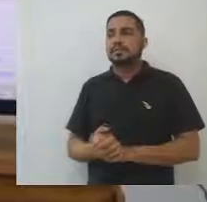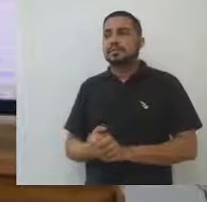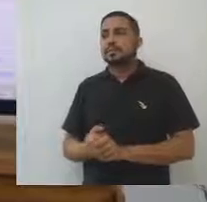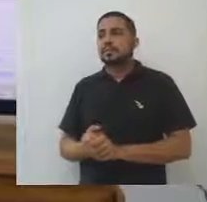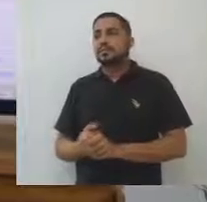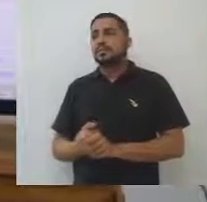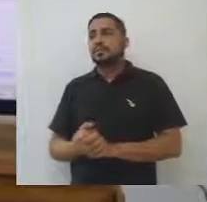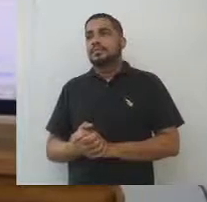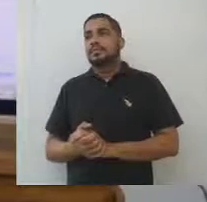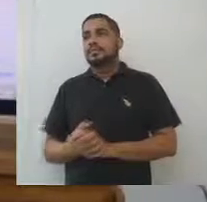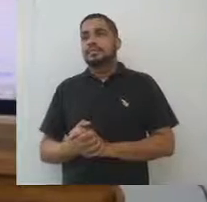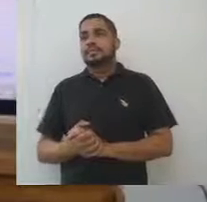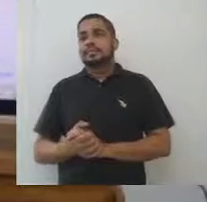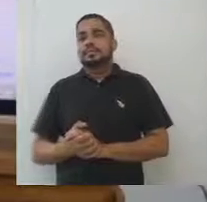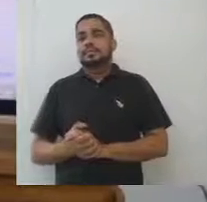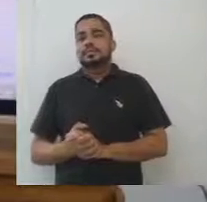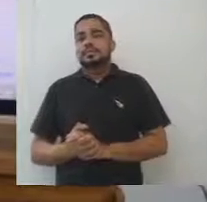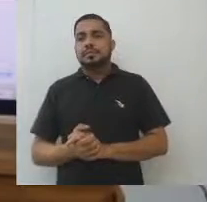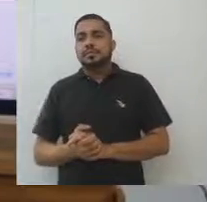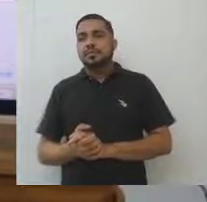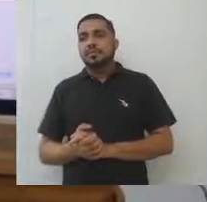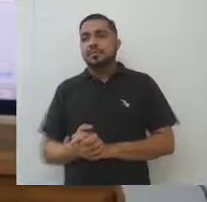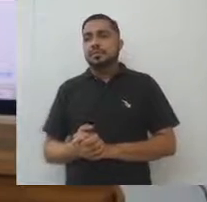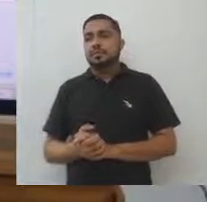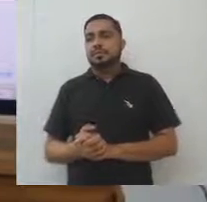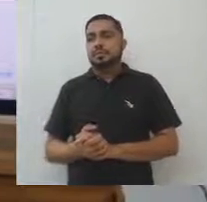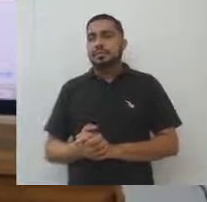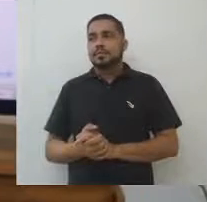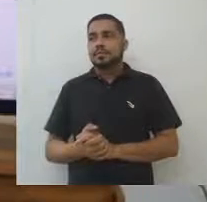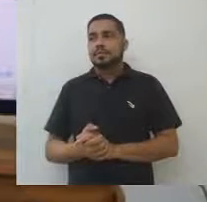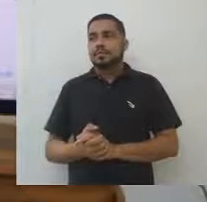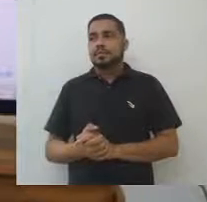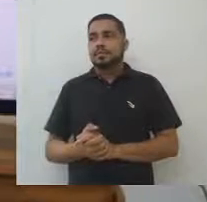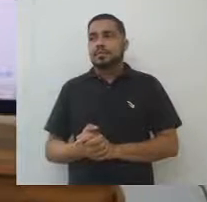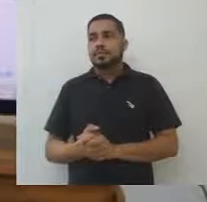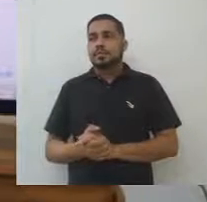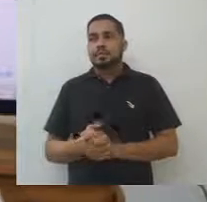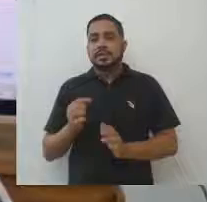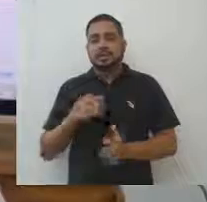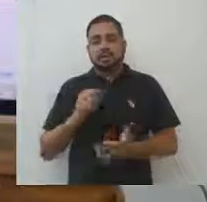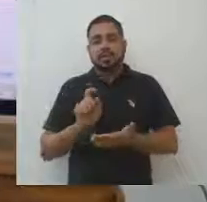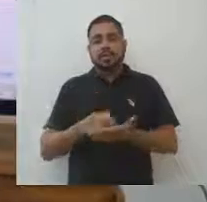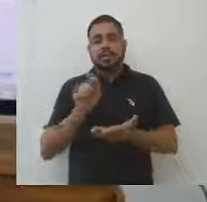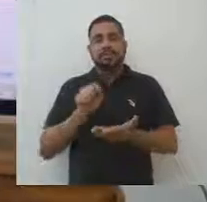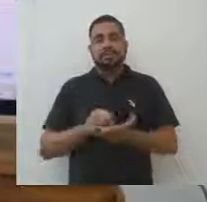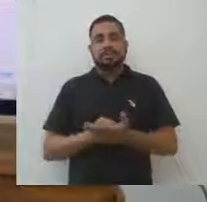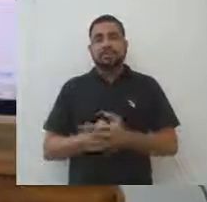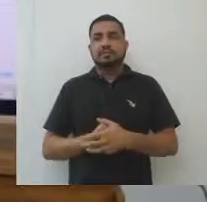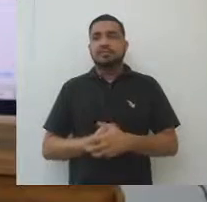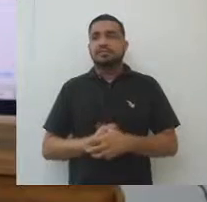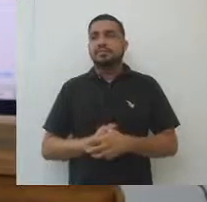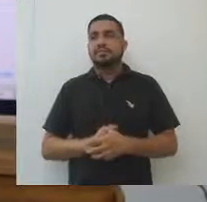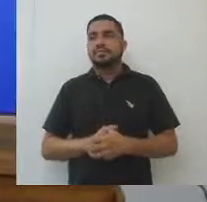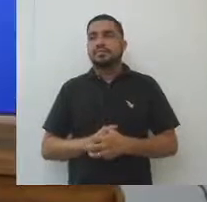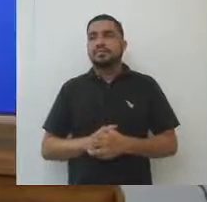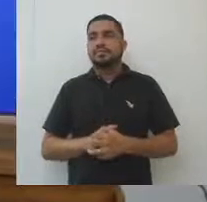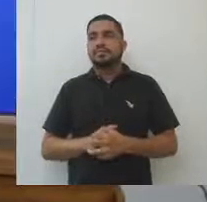Deixa eu botar aqui. Foi. Deixa eu apertar aqui.